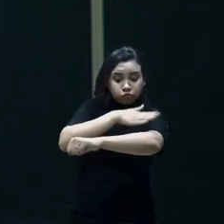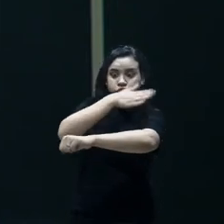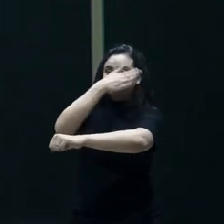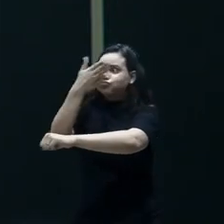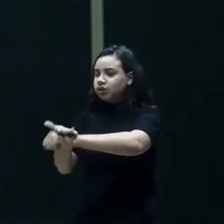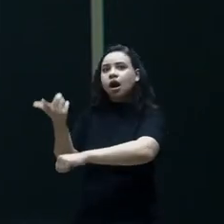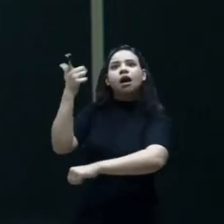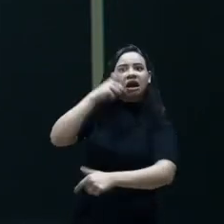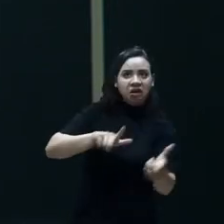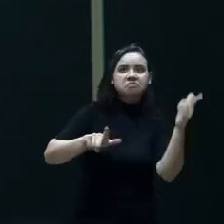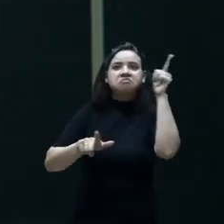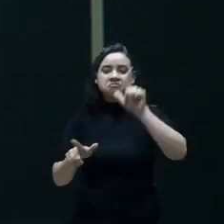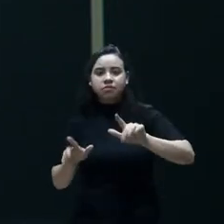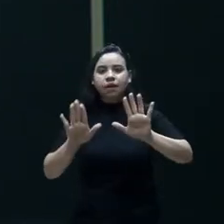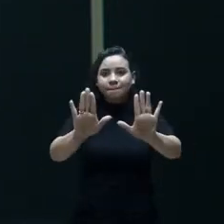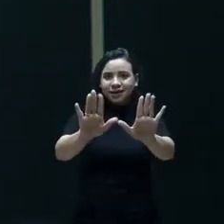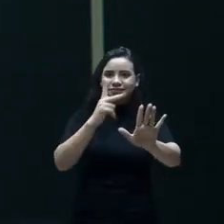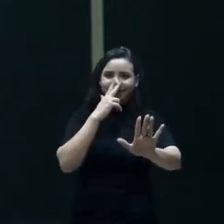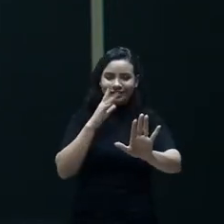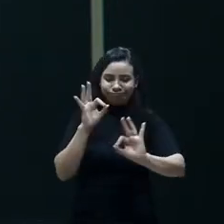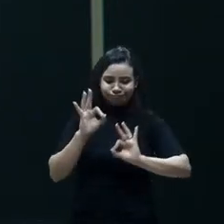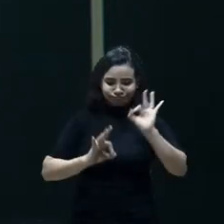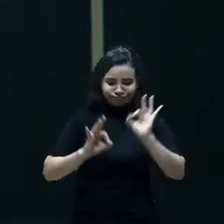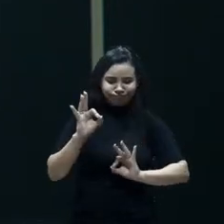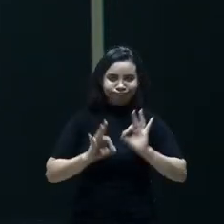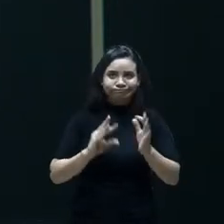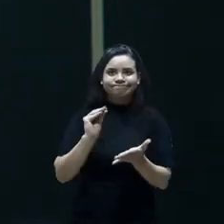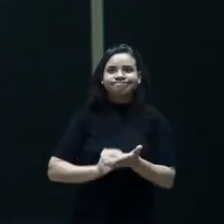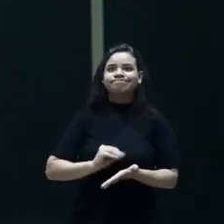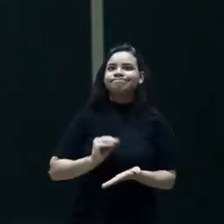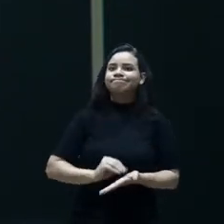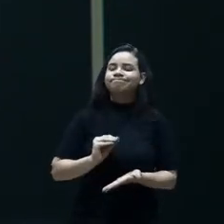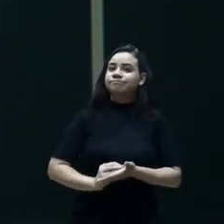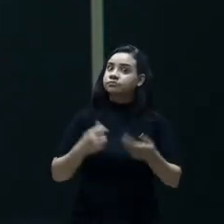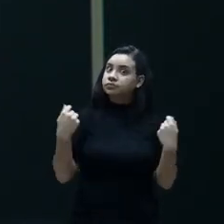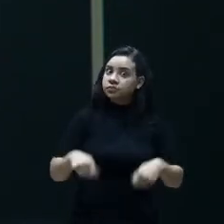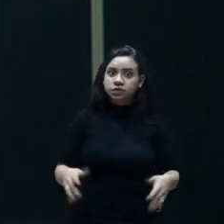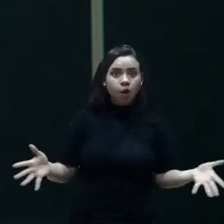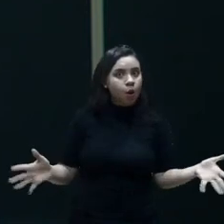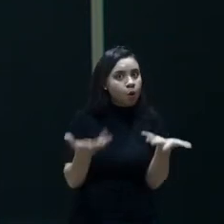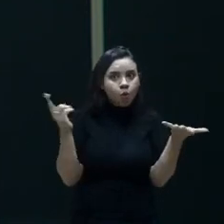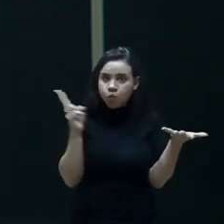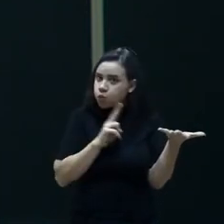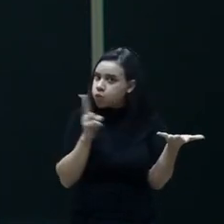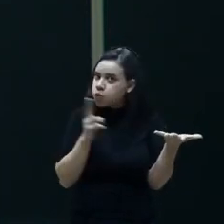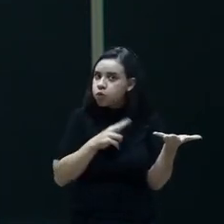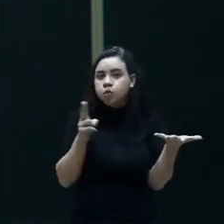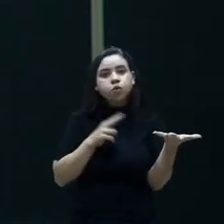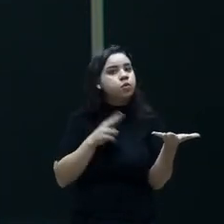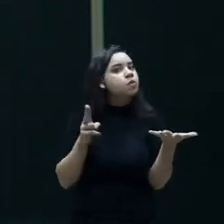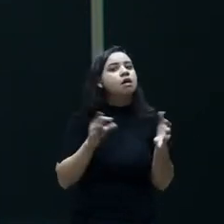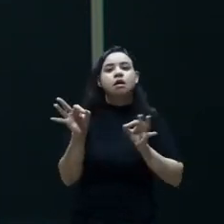Talvez estamos só desorganizados. E precisamos nos organizar, porque senão vai de ruim